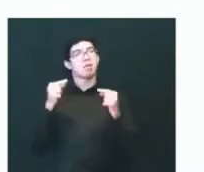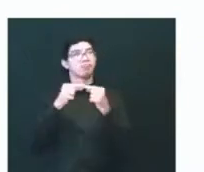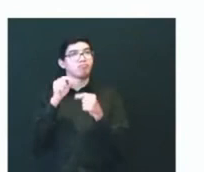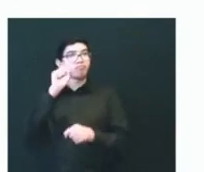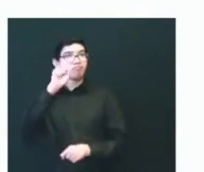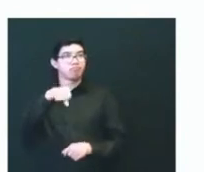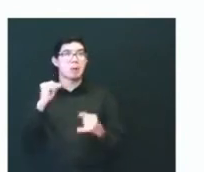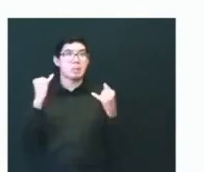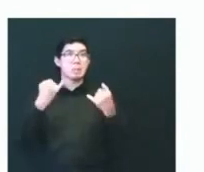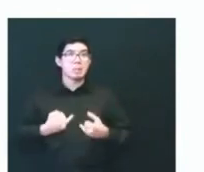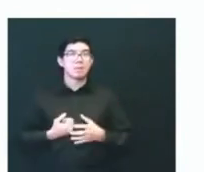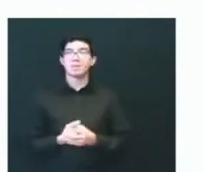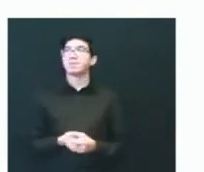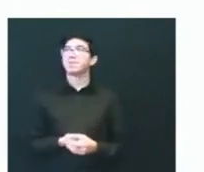associado.